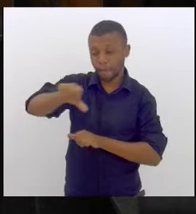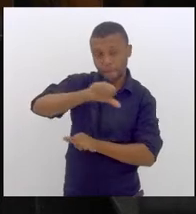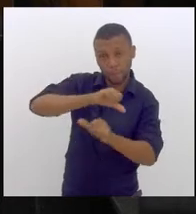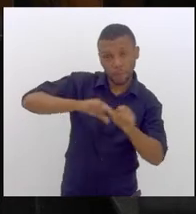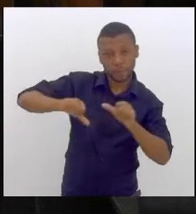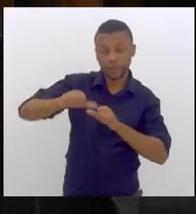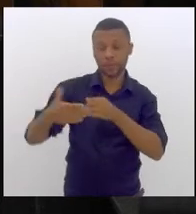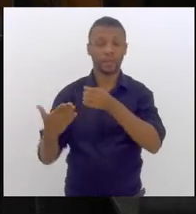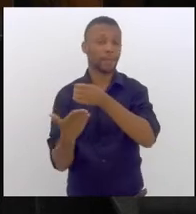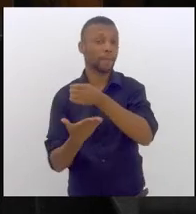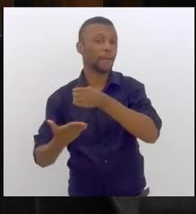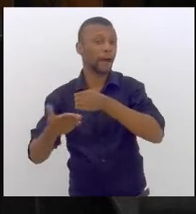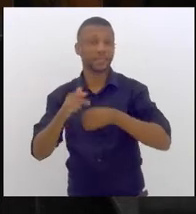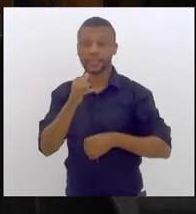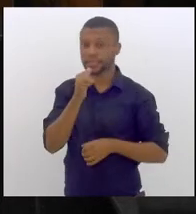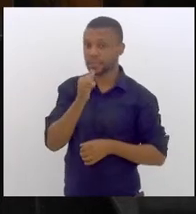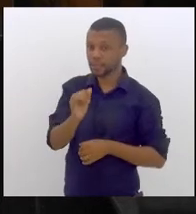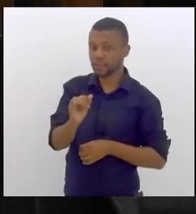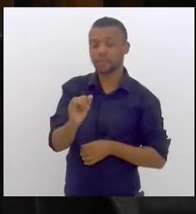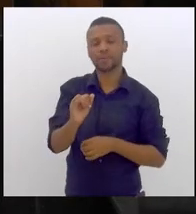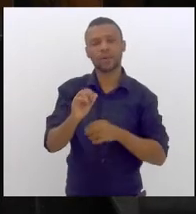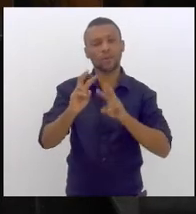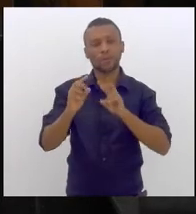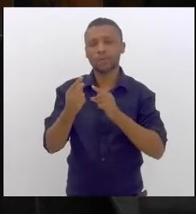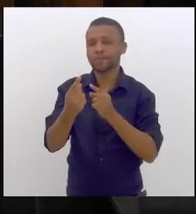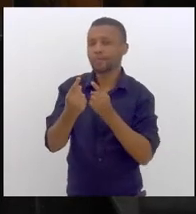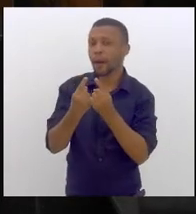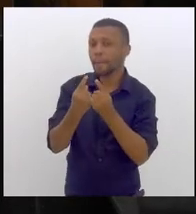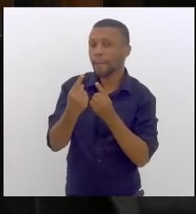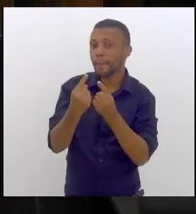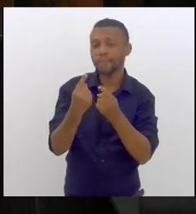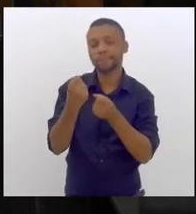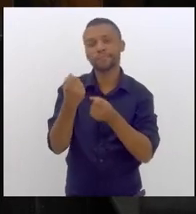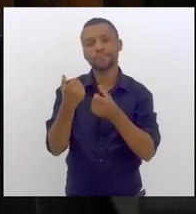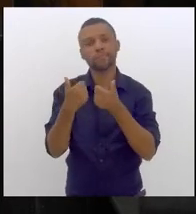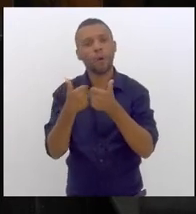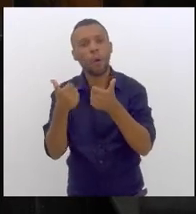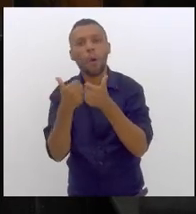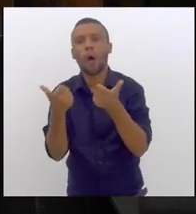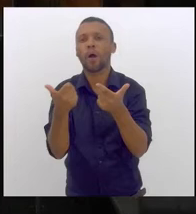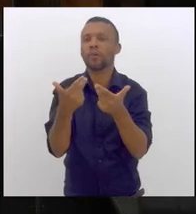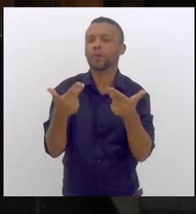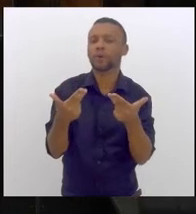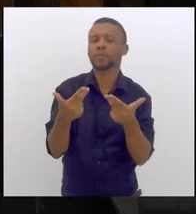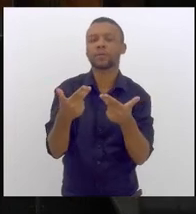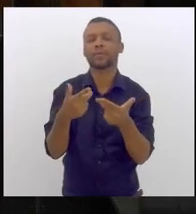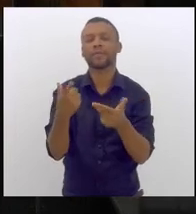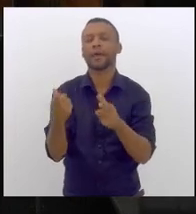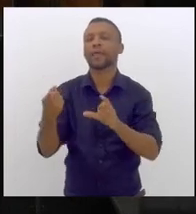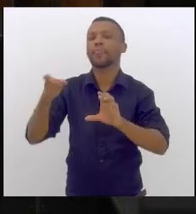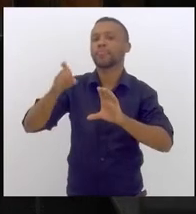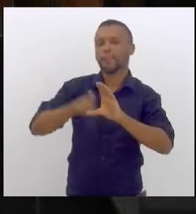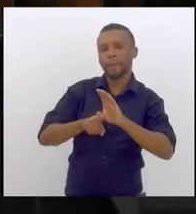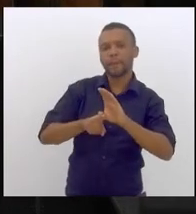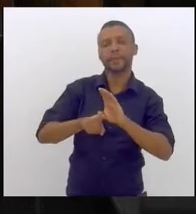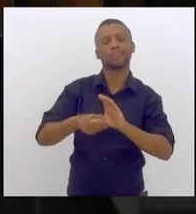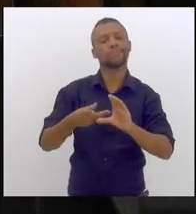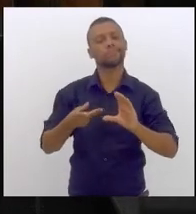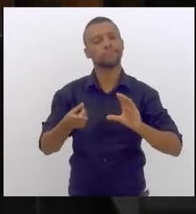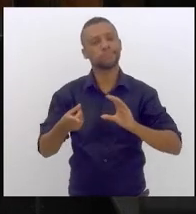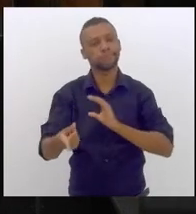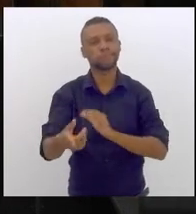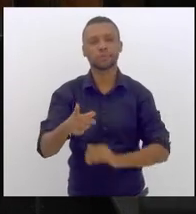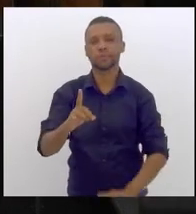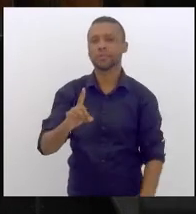geração de tráfego, nós vamos ficar eternamente dependentes do diesel. E a